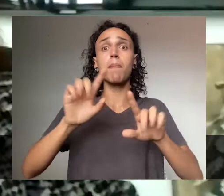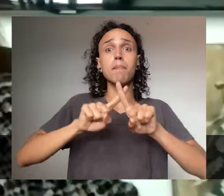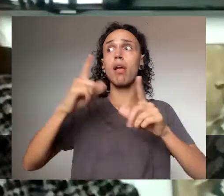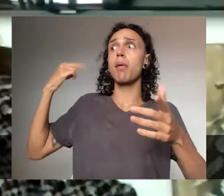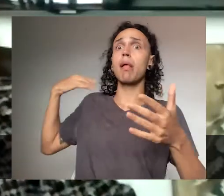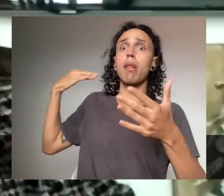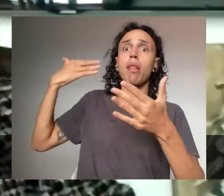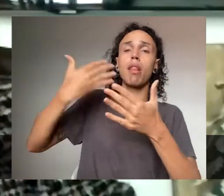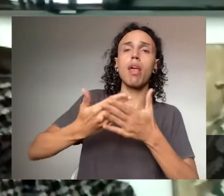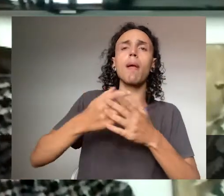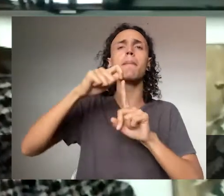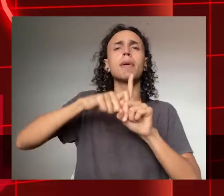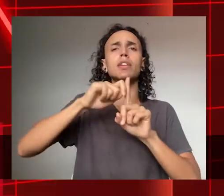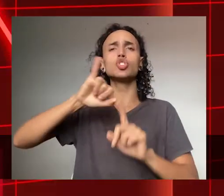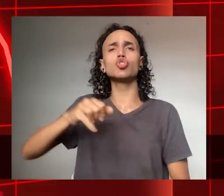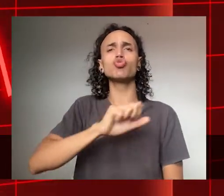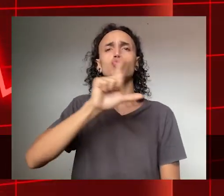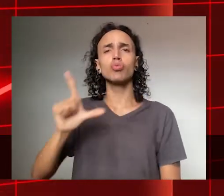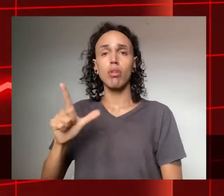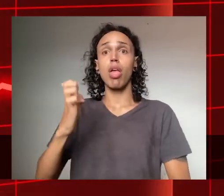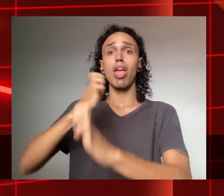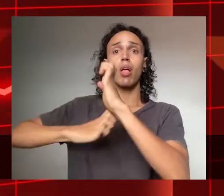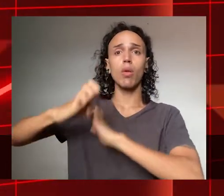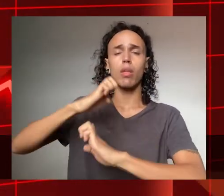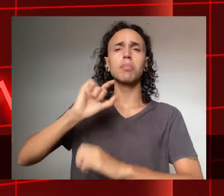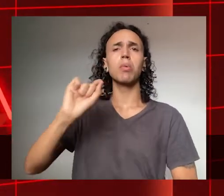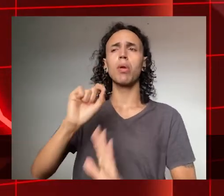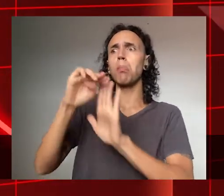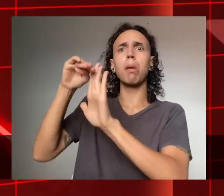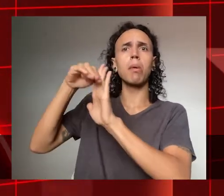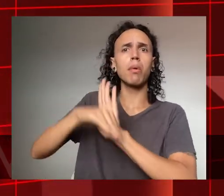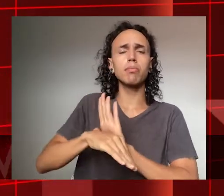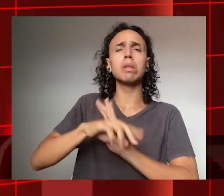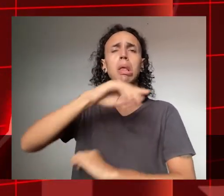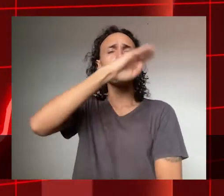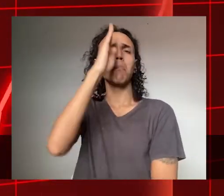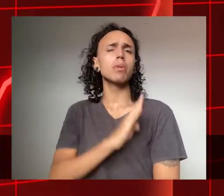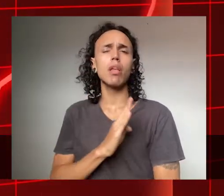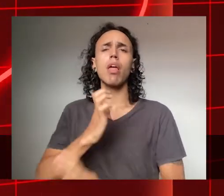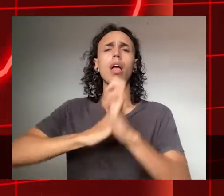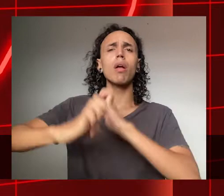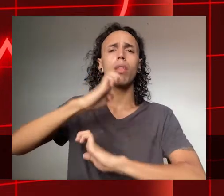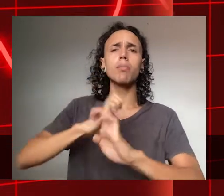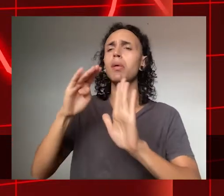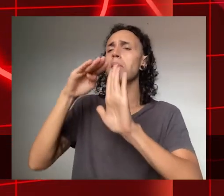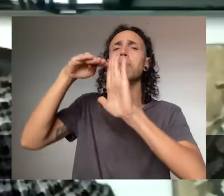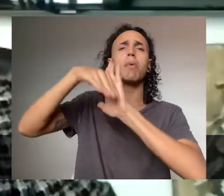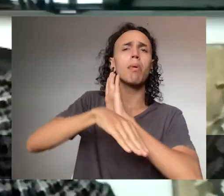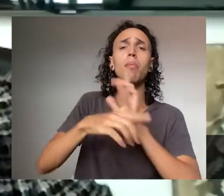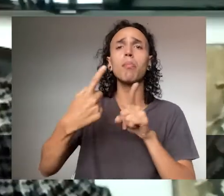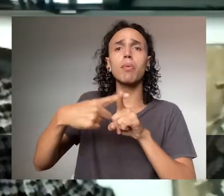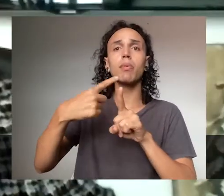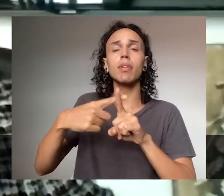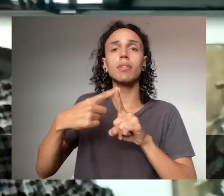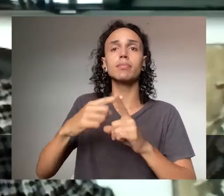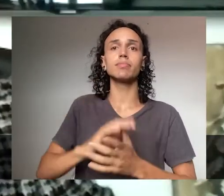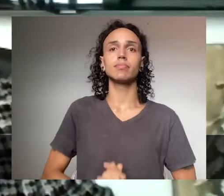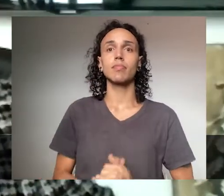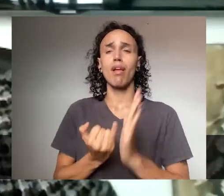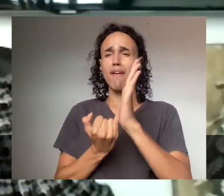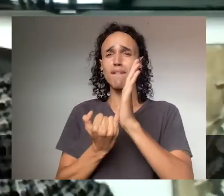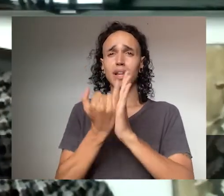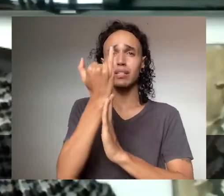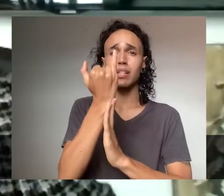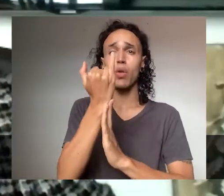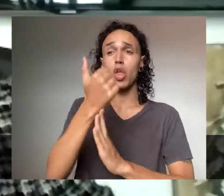lá para cá, a partir de julho, a economia vem perdendo fôlego. Por que a economia brasileira está perdendo fôlego? A nossa inflação em 12 meses já está